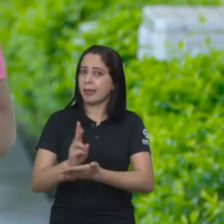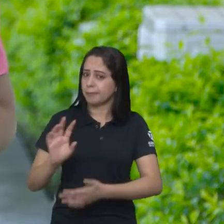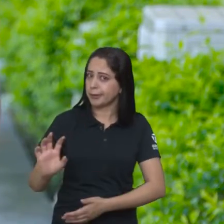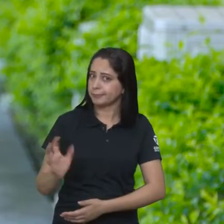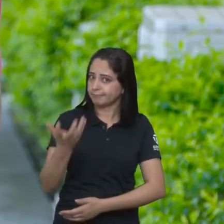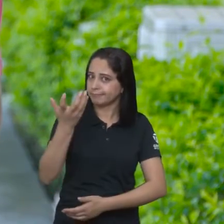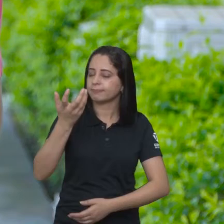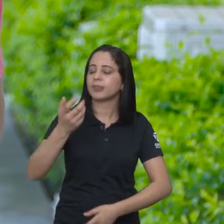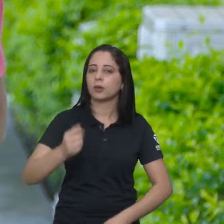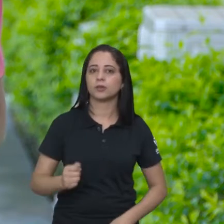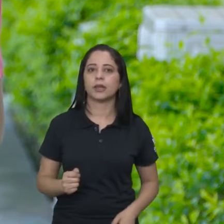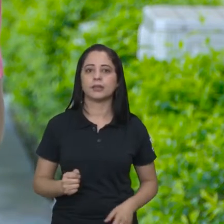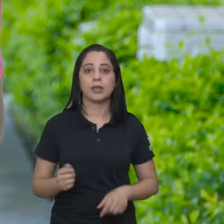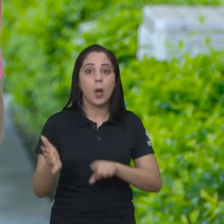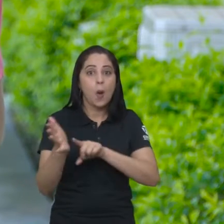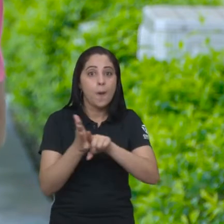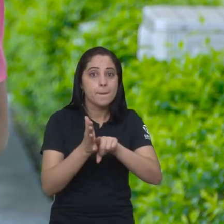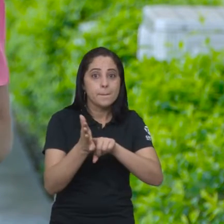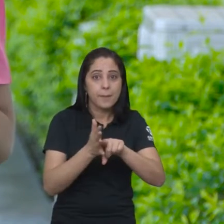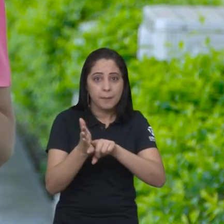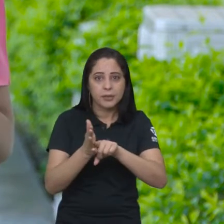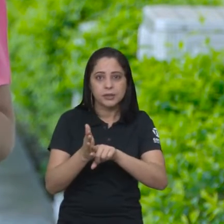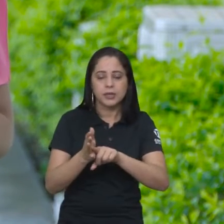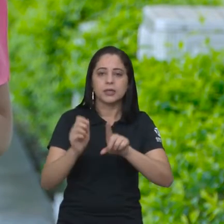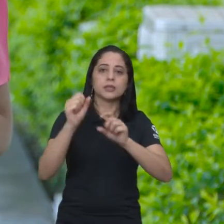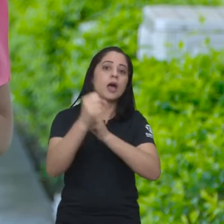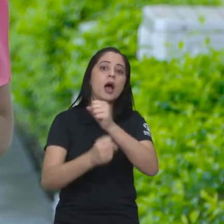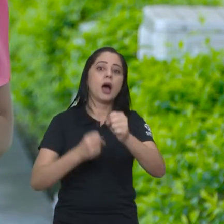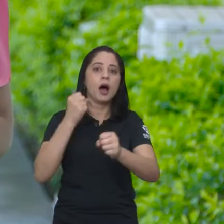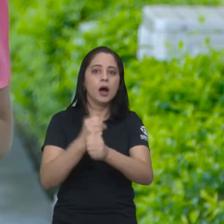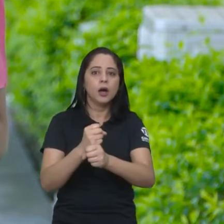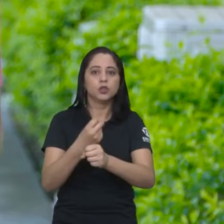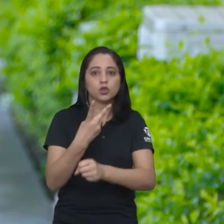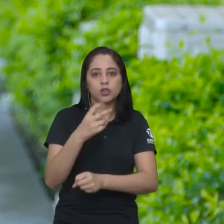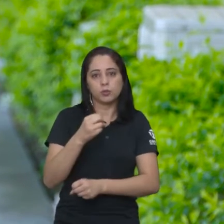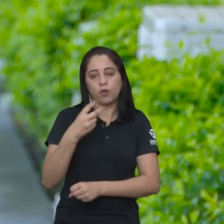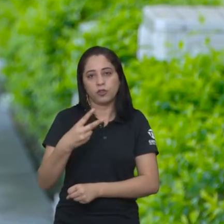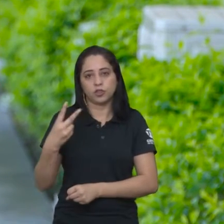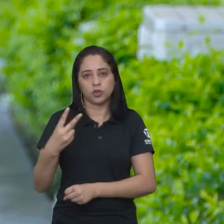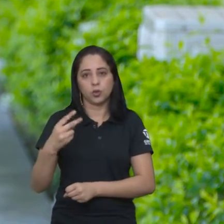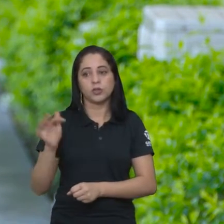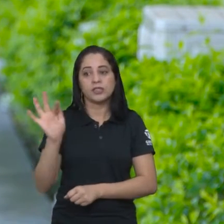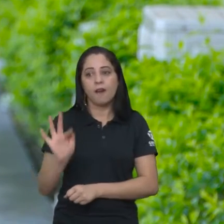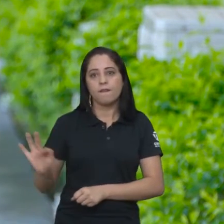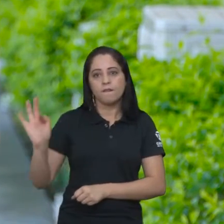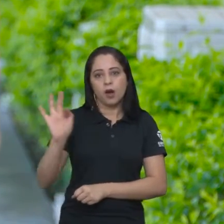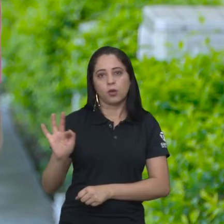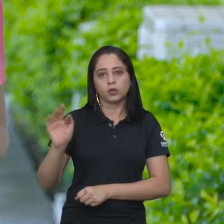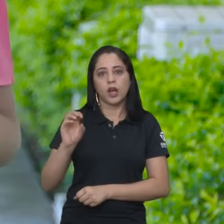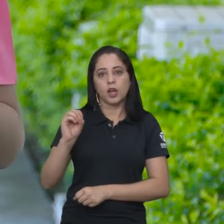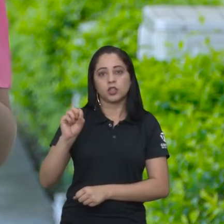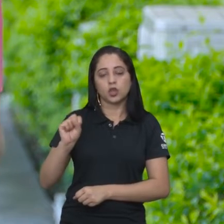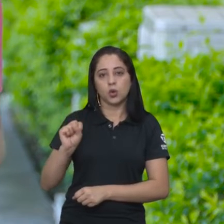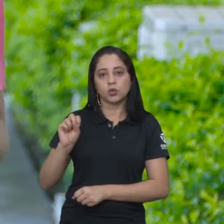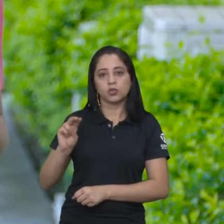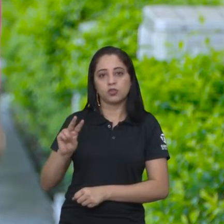infelizmente, não são minoria. Uma pesquisa divulgada neste ano pela Fundação Oswaldo Cruz revelou que ao